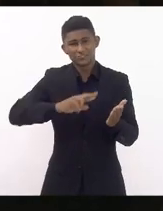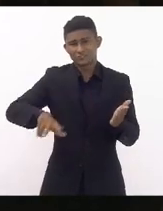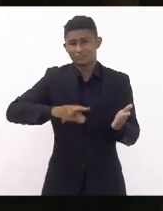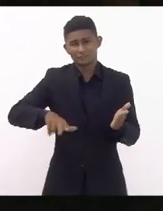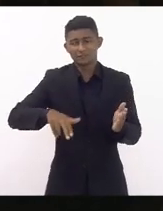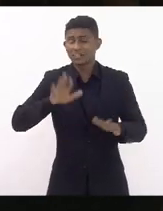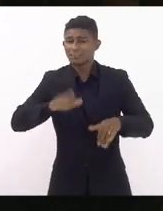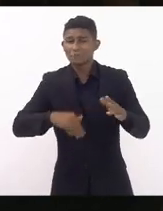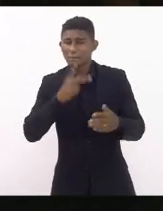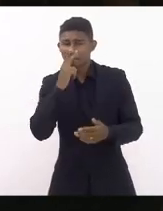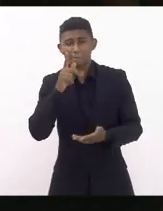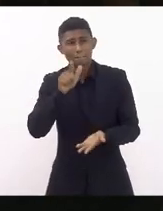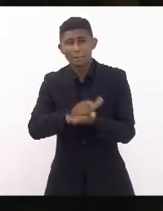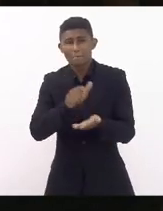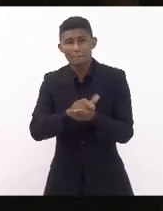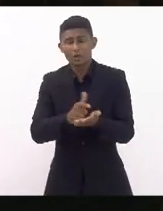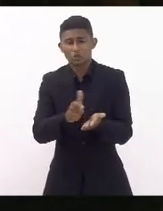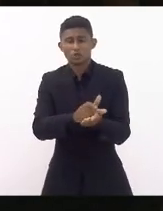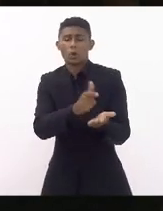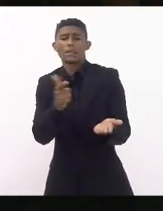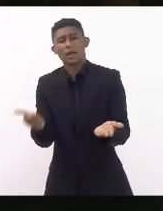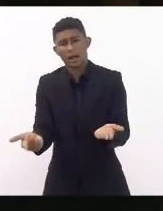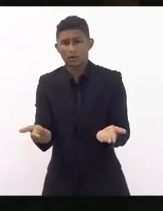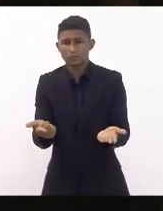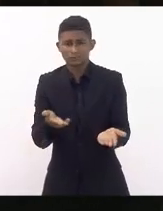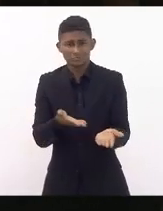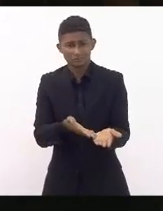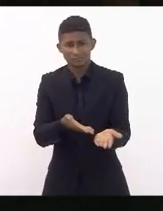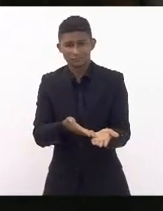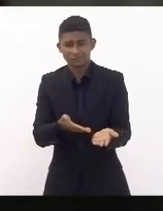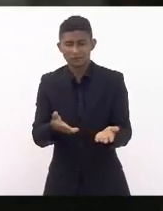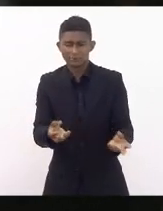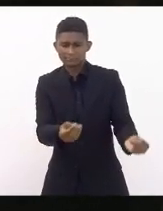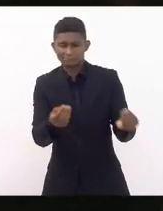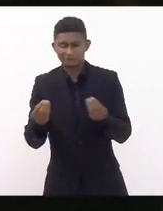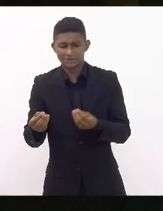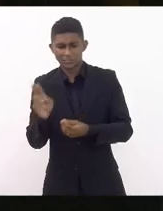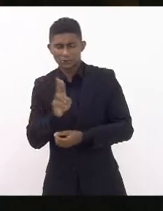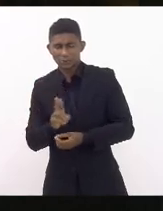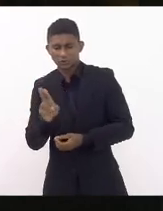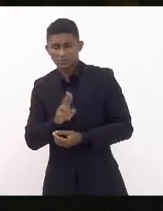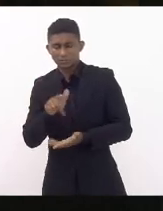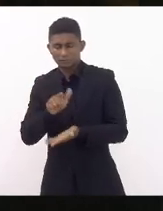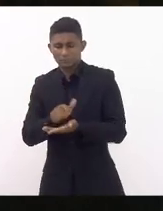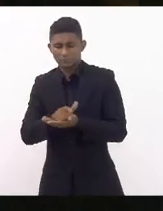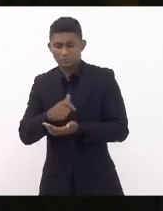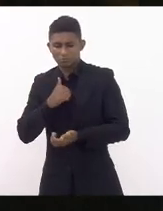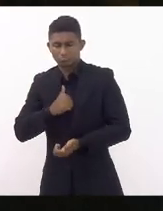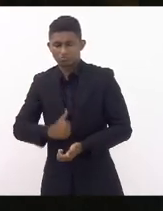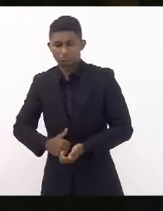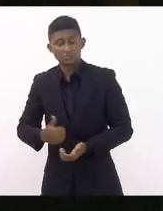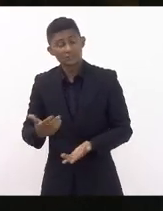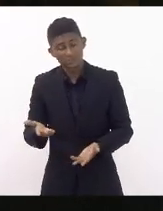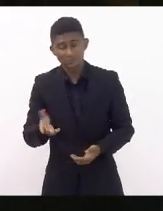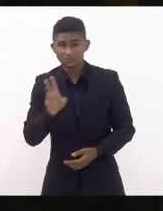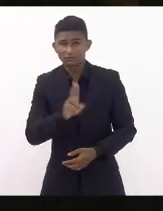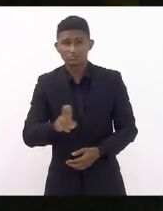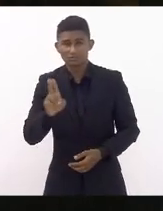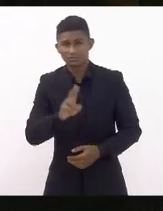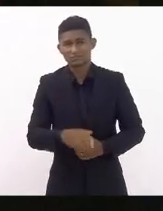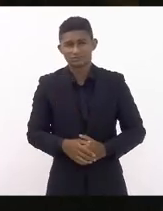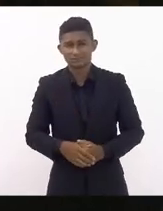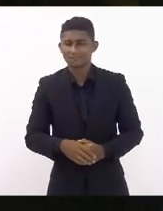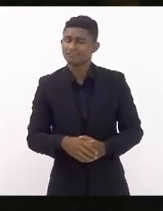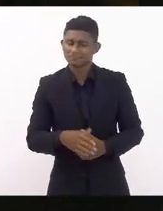embrulho, papel de jornal que se amassava, que se dobrava, que muito provavelmente não seja